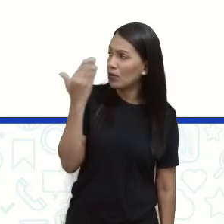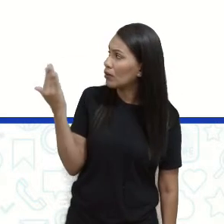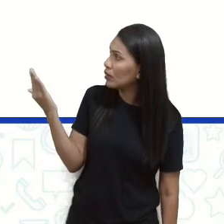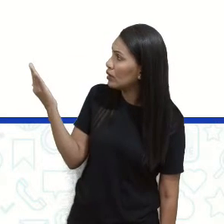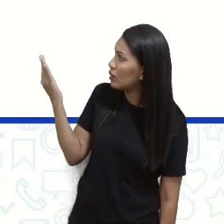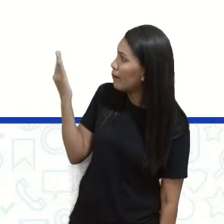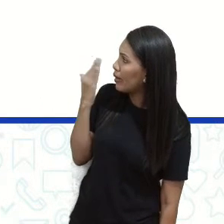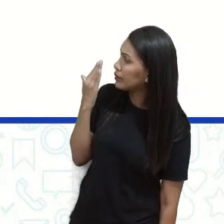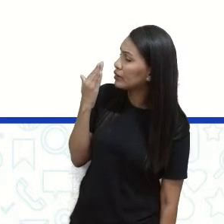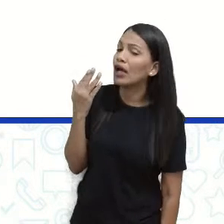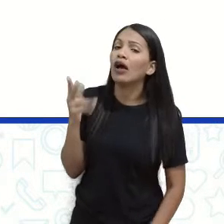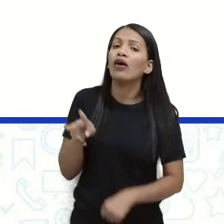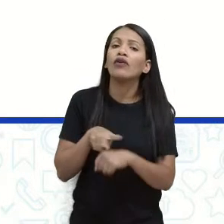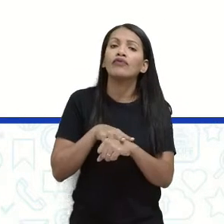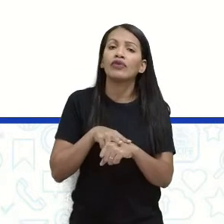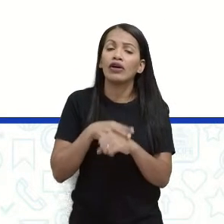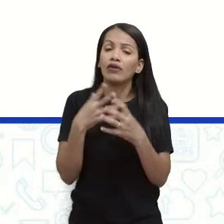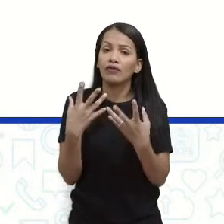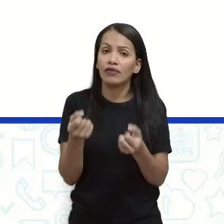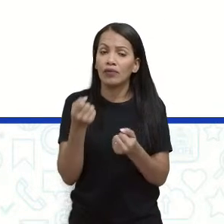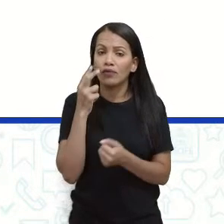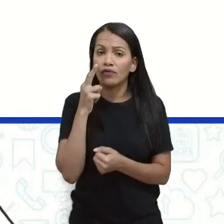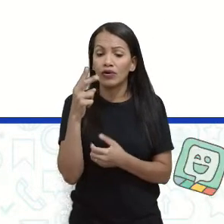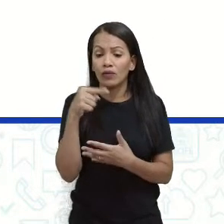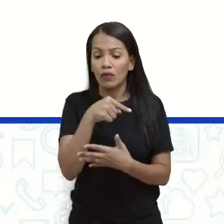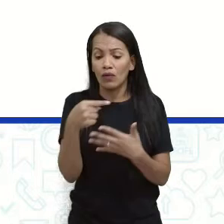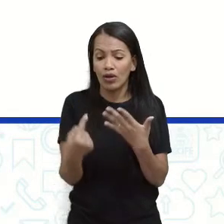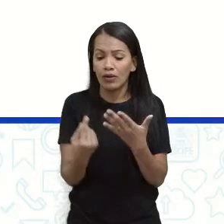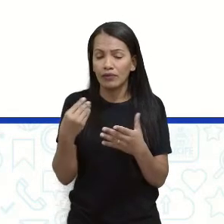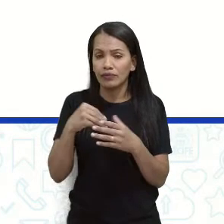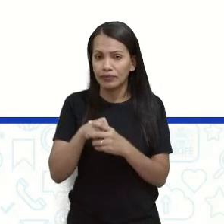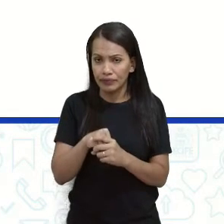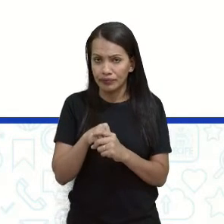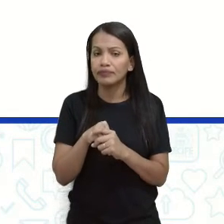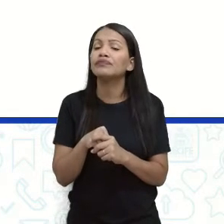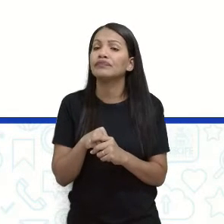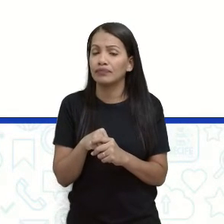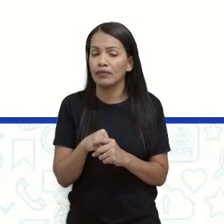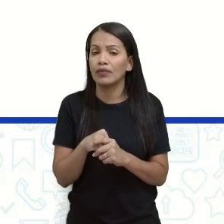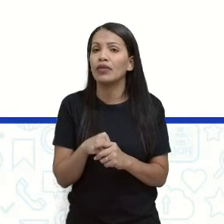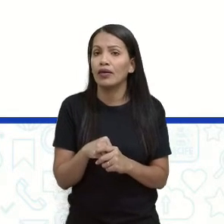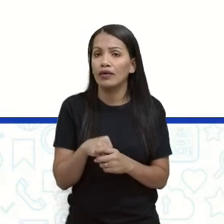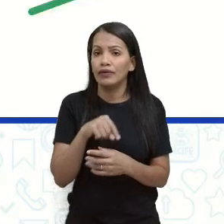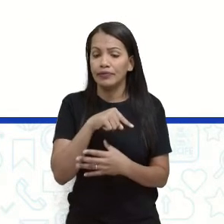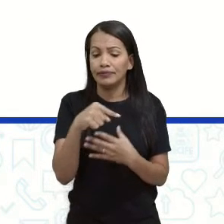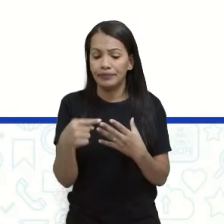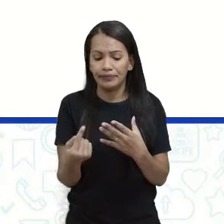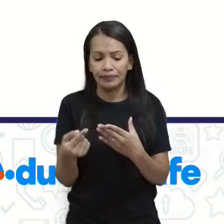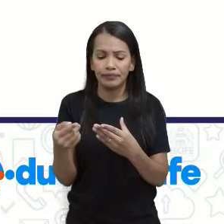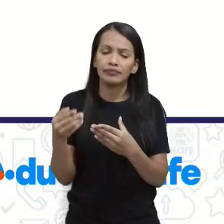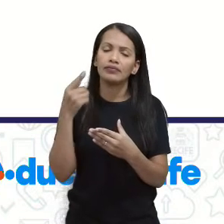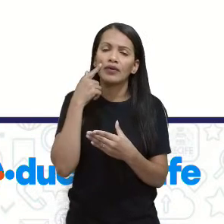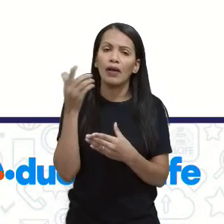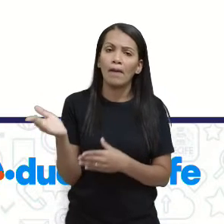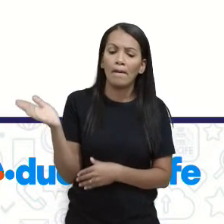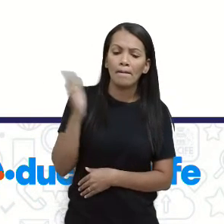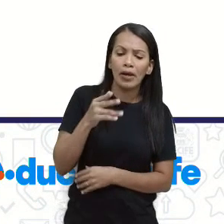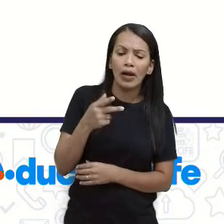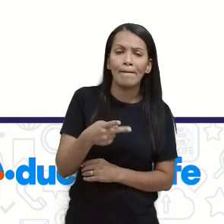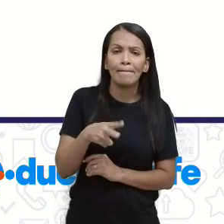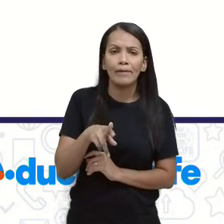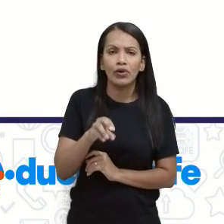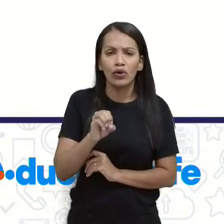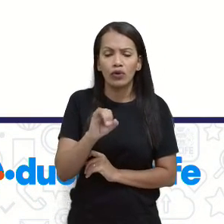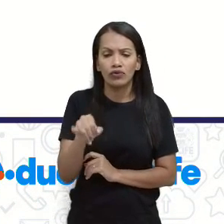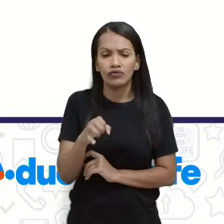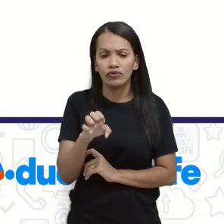ver aí os elementos que a gente vai compor ele, tá bom? A gente vai chamar isso de projeção, essa sombra. Ricardinho, como assim projeção?